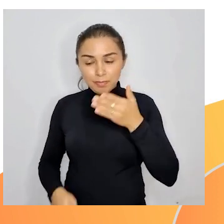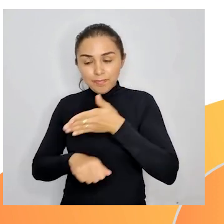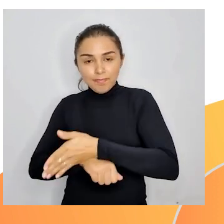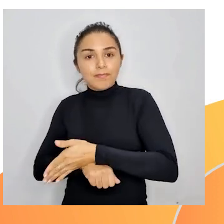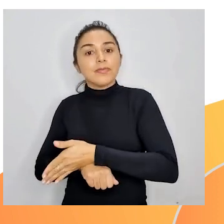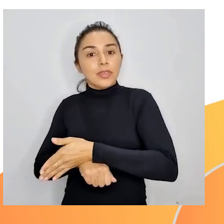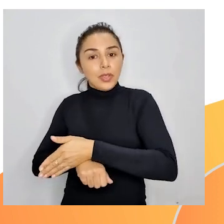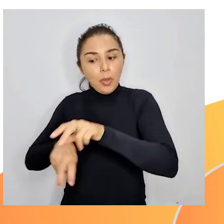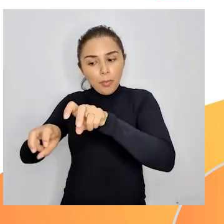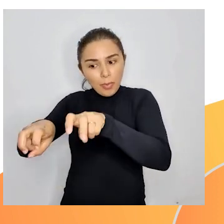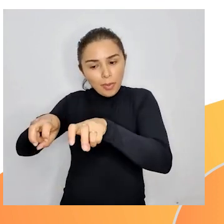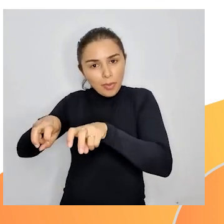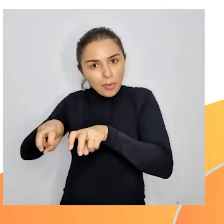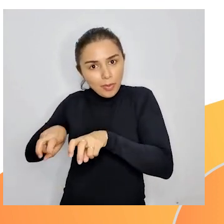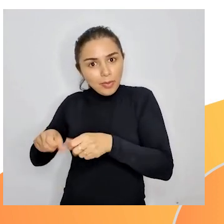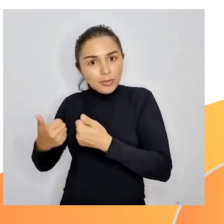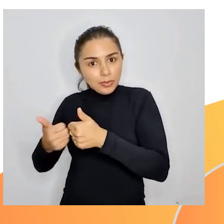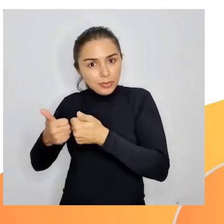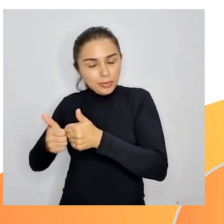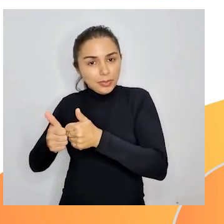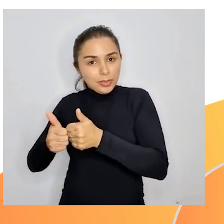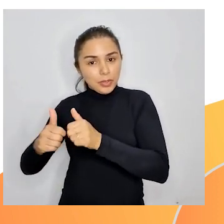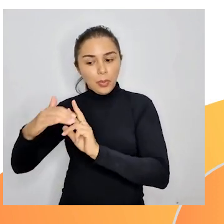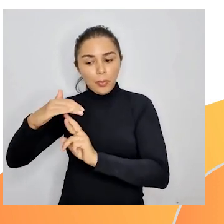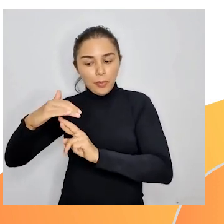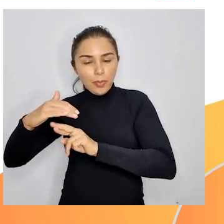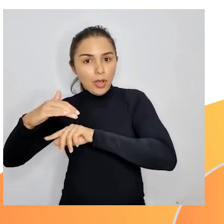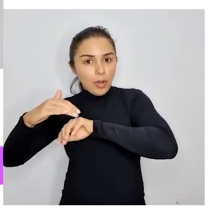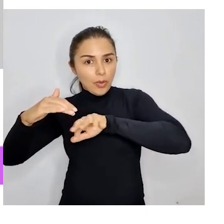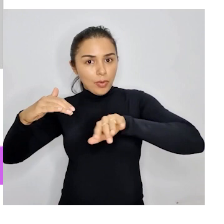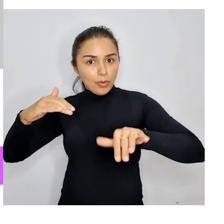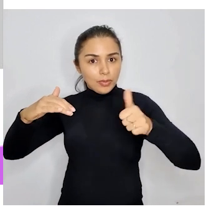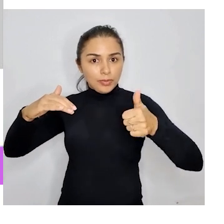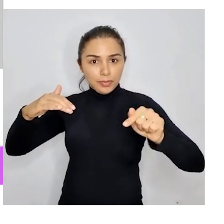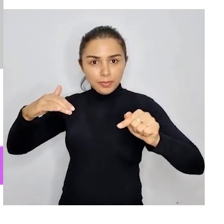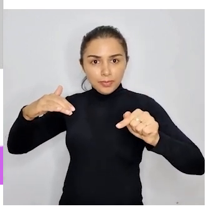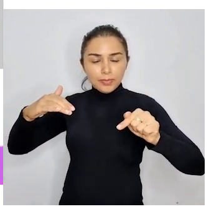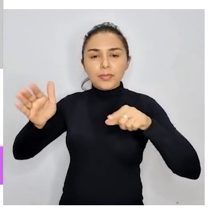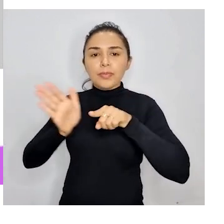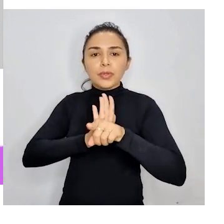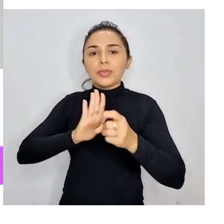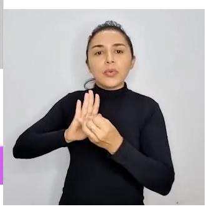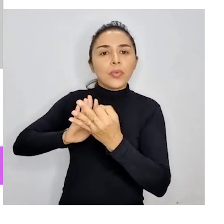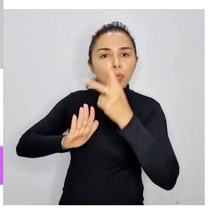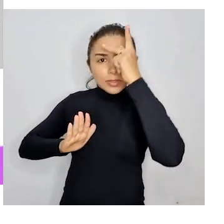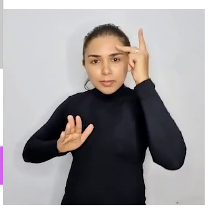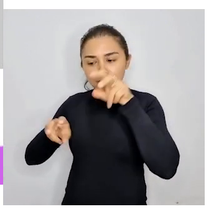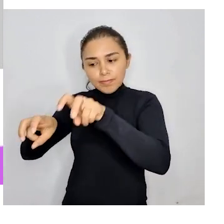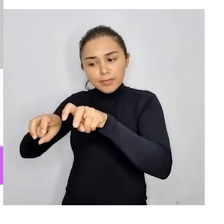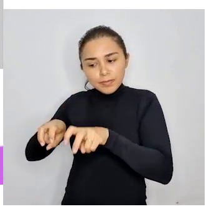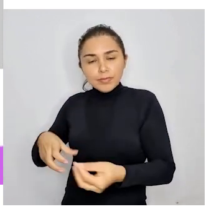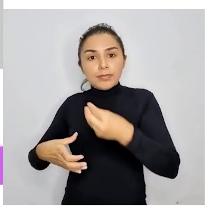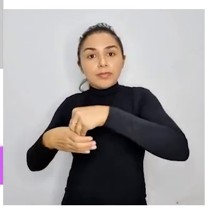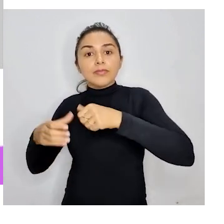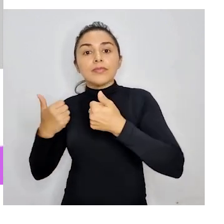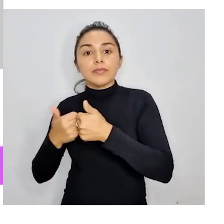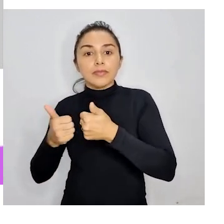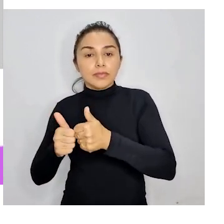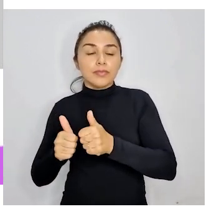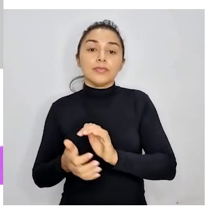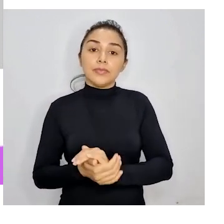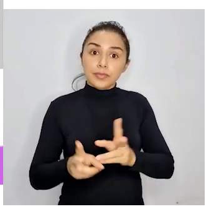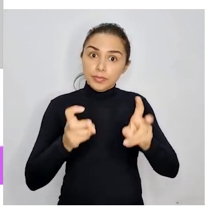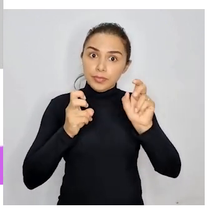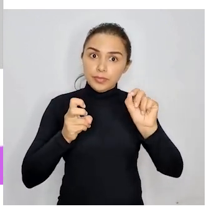17 pessoas. Quantas permaneceram no ônibus? Observem vocês que aqui a gente tem essa ideia